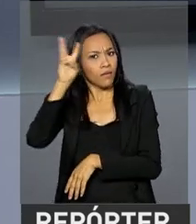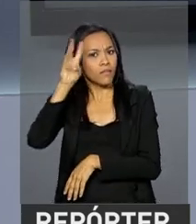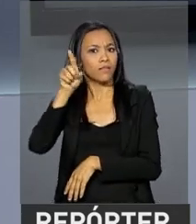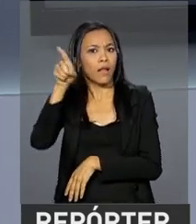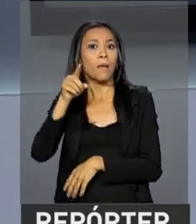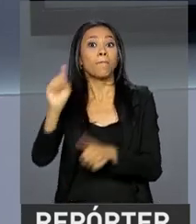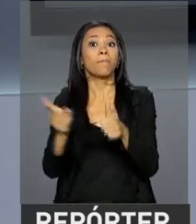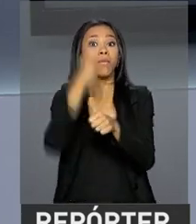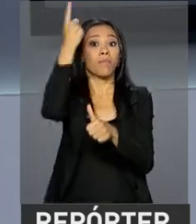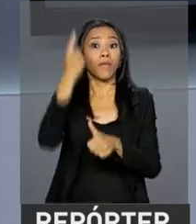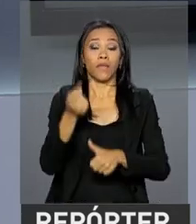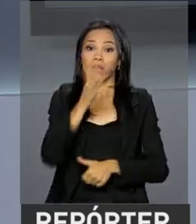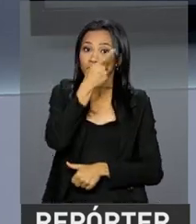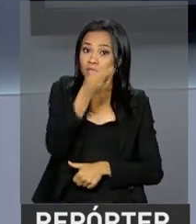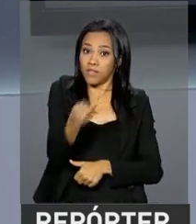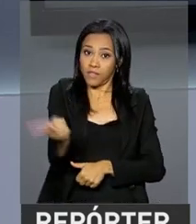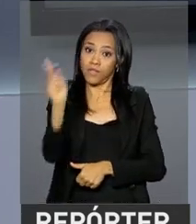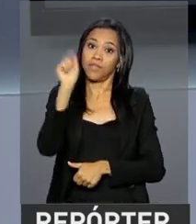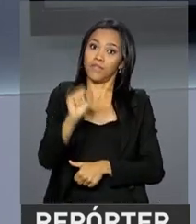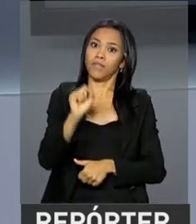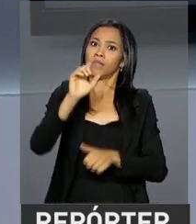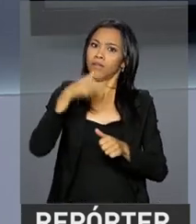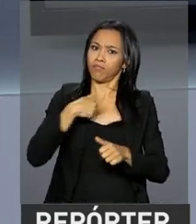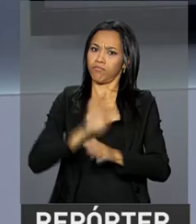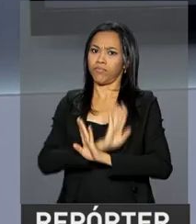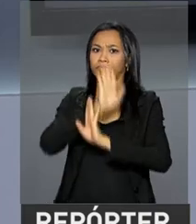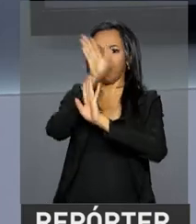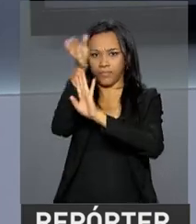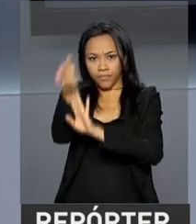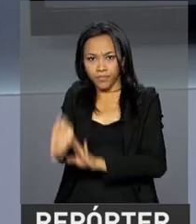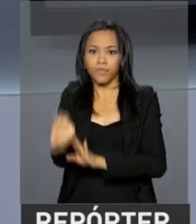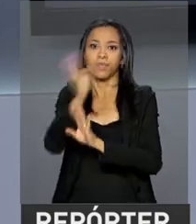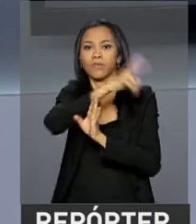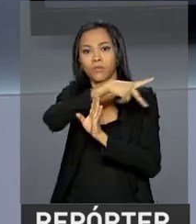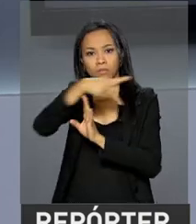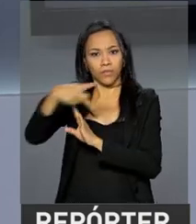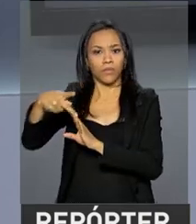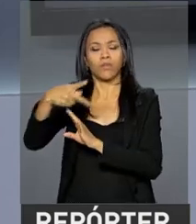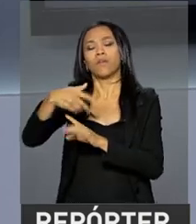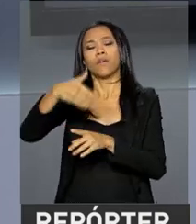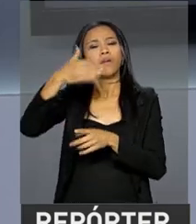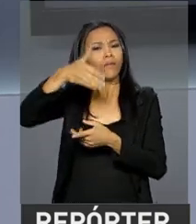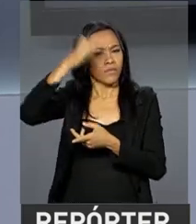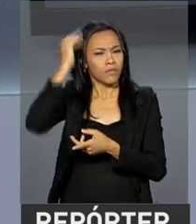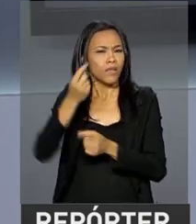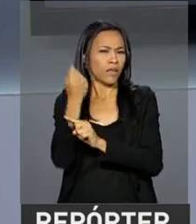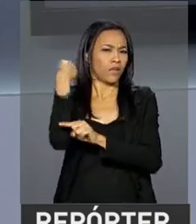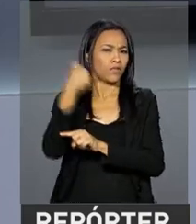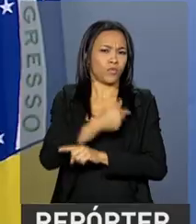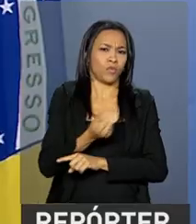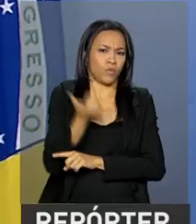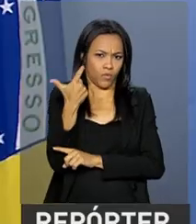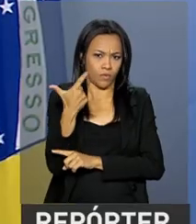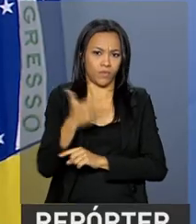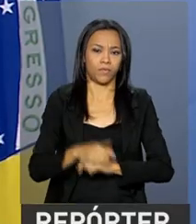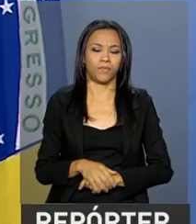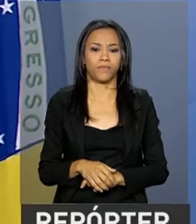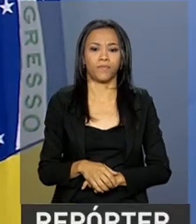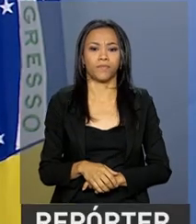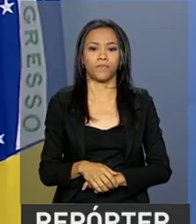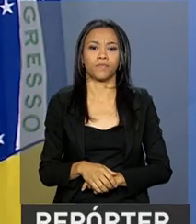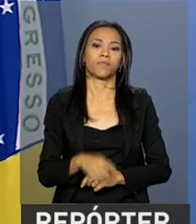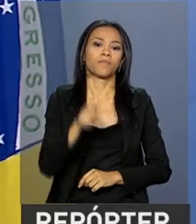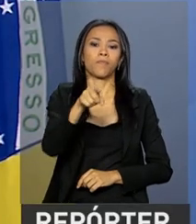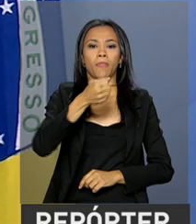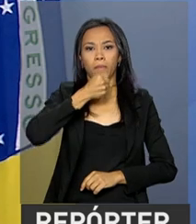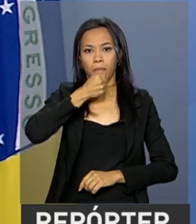primeira visita bilateral de um chefe de Estado brasileiro à Rússia desde 2012. A